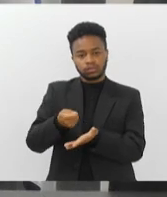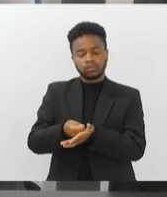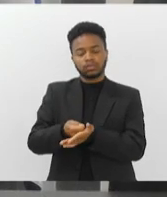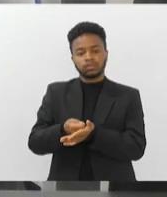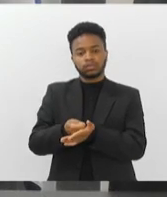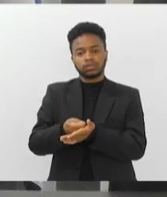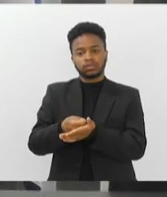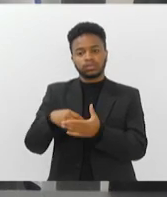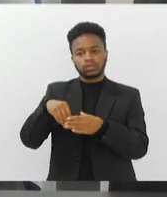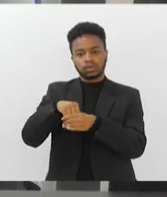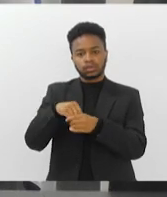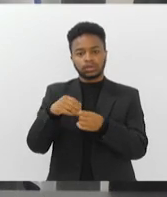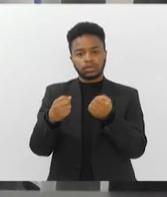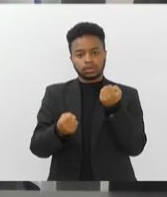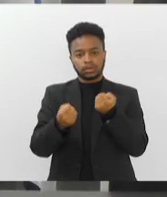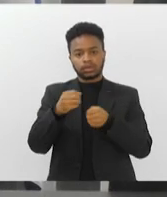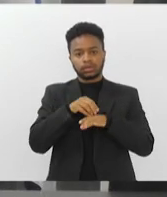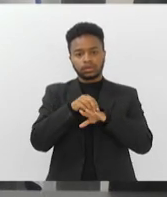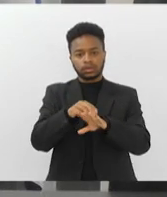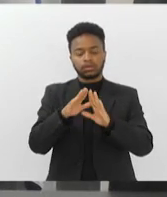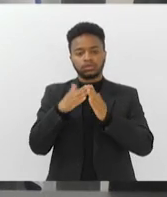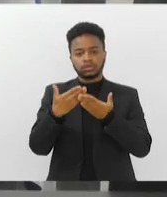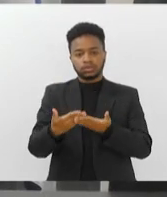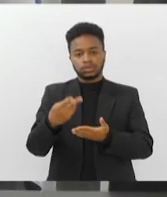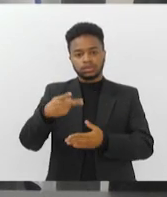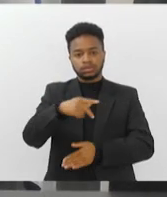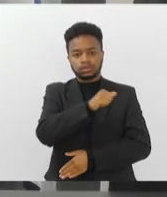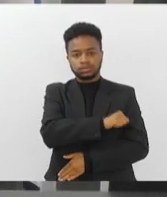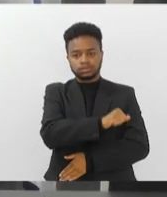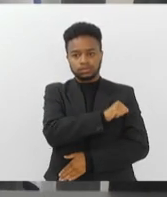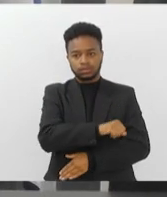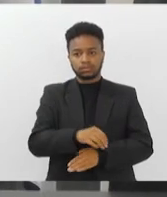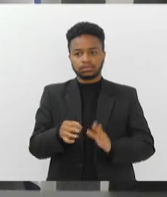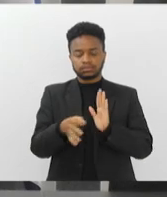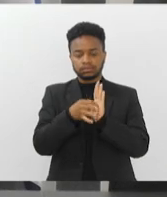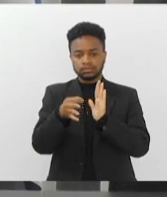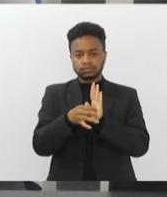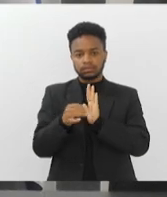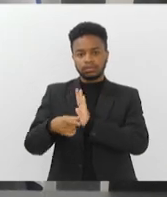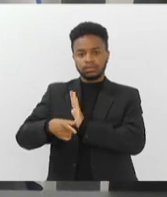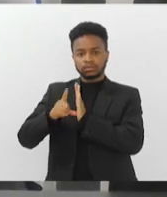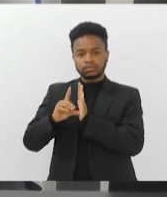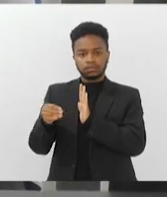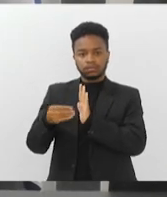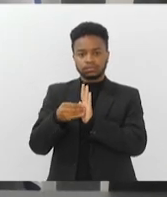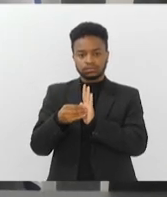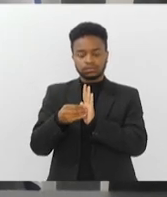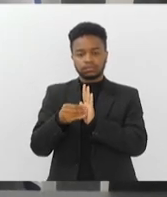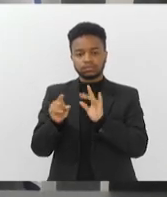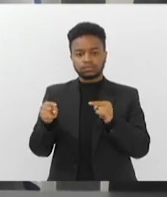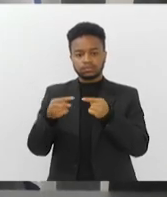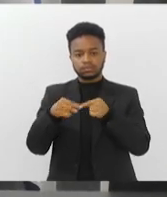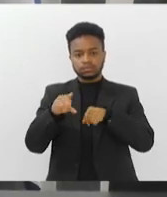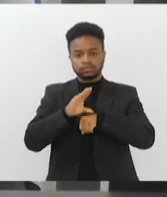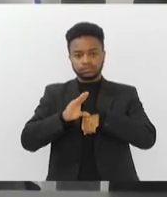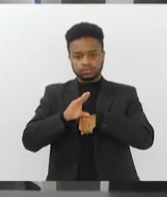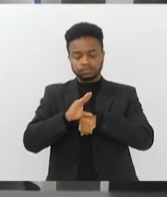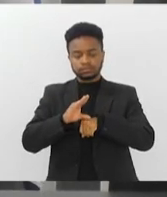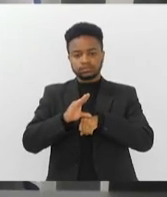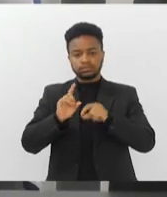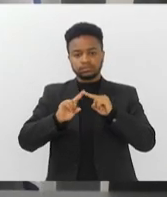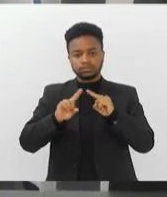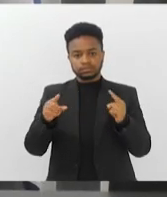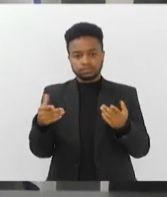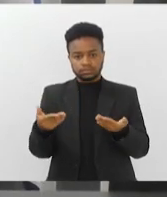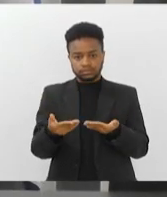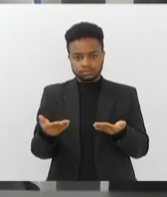no interior dos veículos de transporte escolar no estado do Rio de Janeiro. O parecer anterior era pela constitucionalidade,